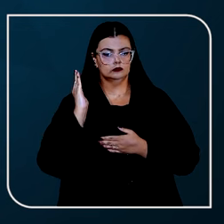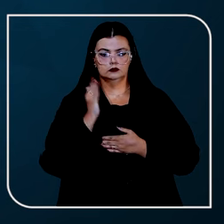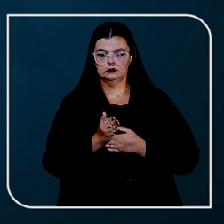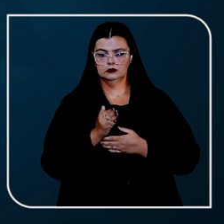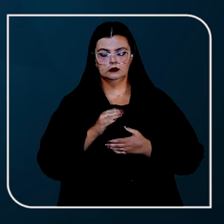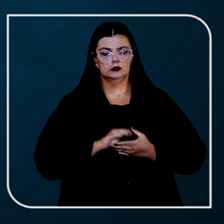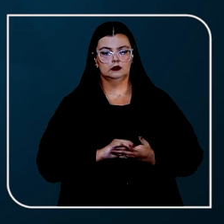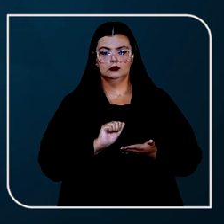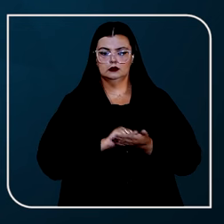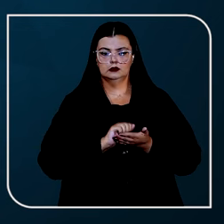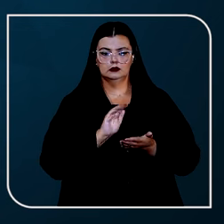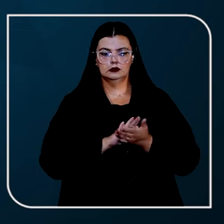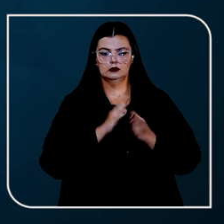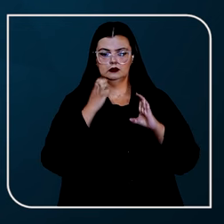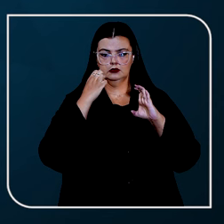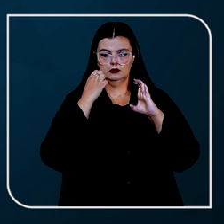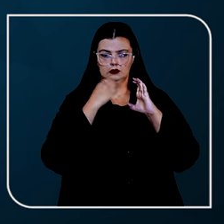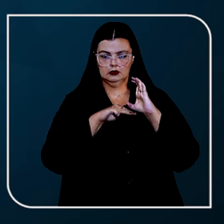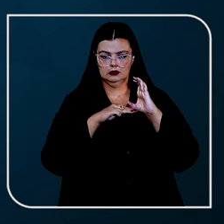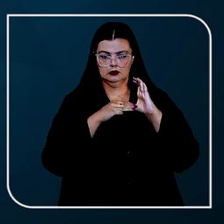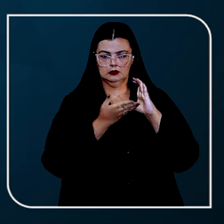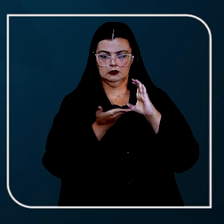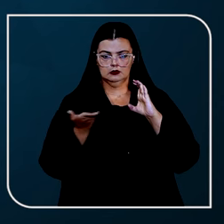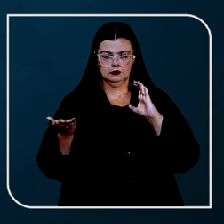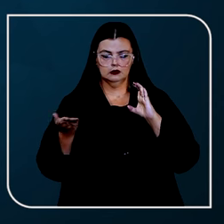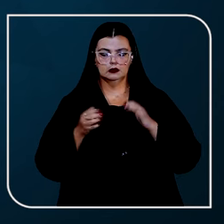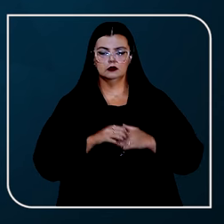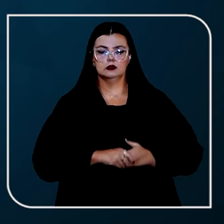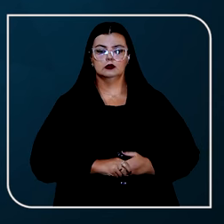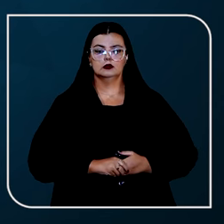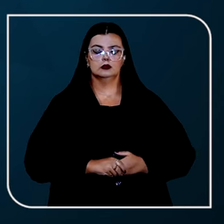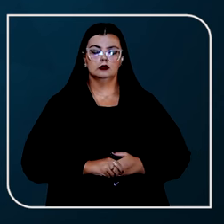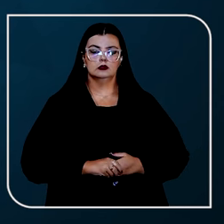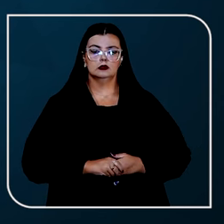exclusivamente por esse e-mail que está aparecendo